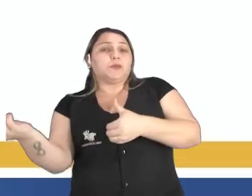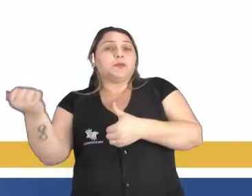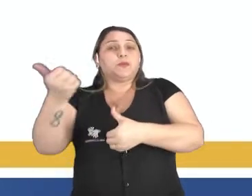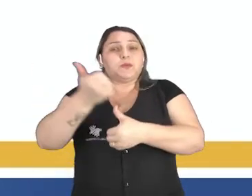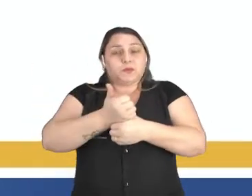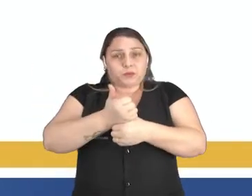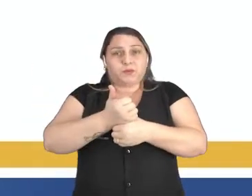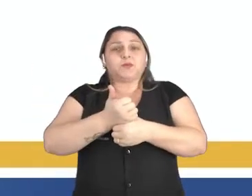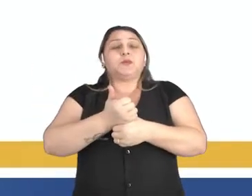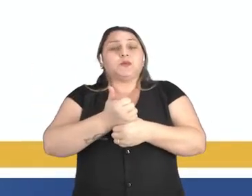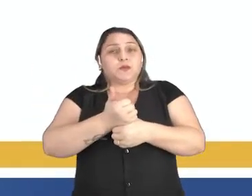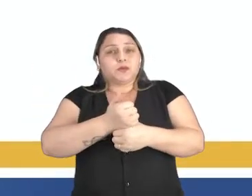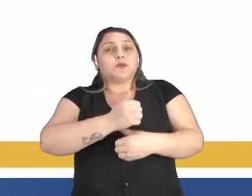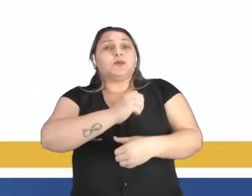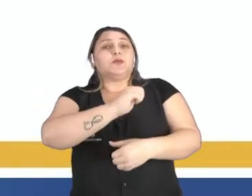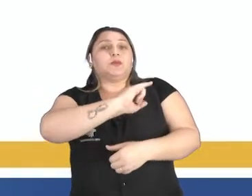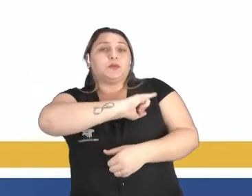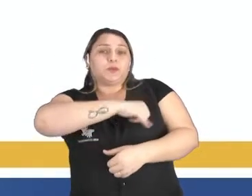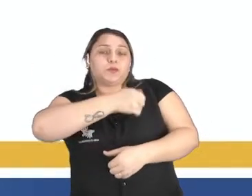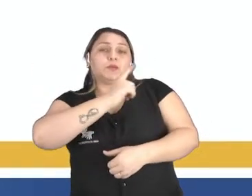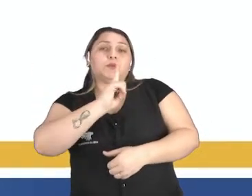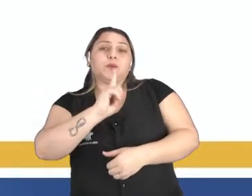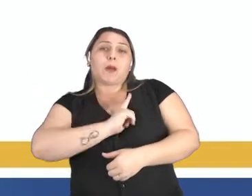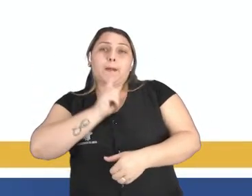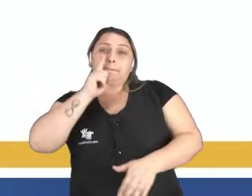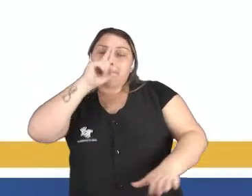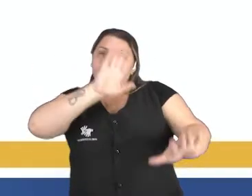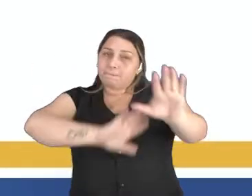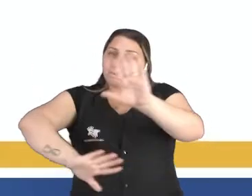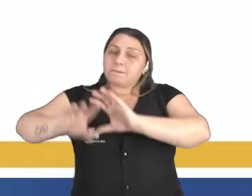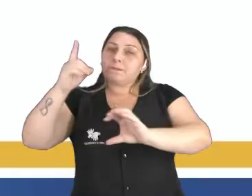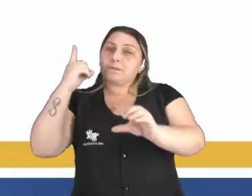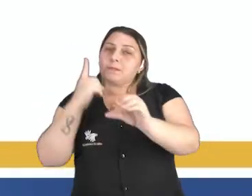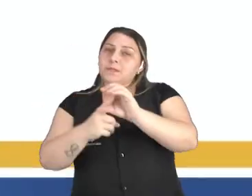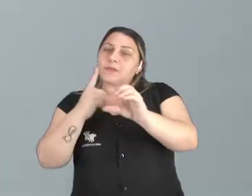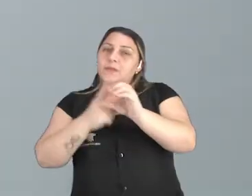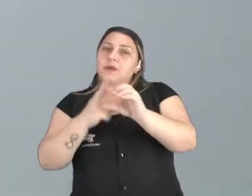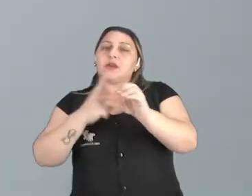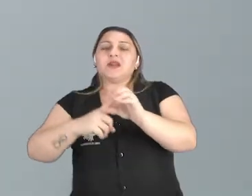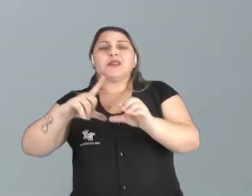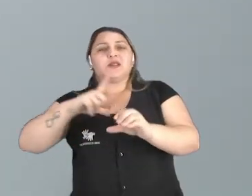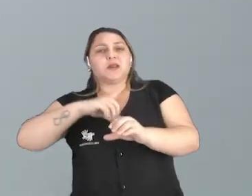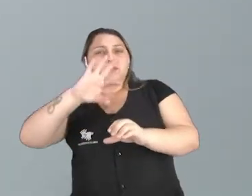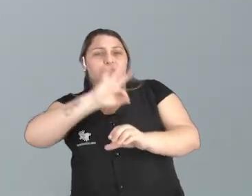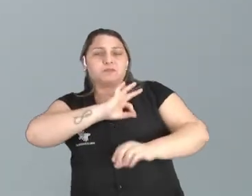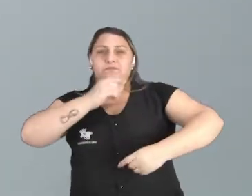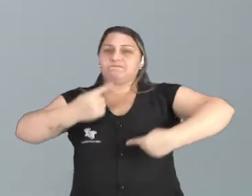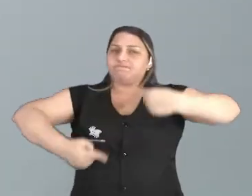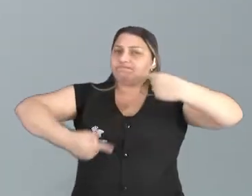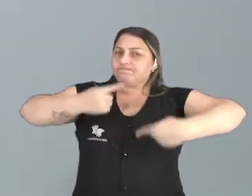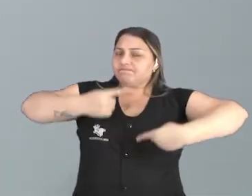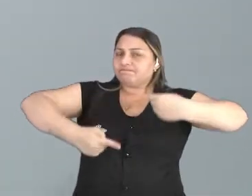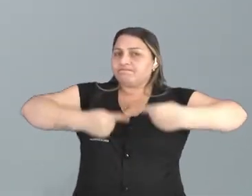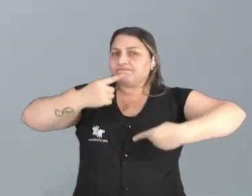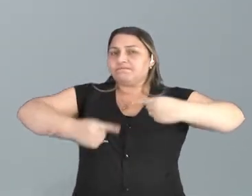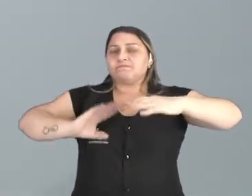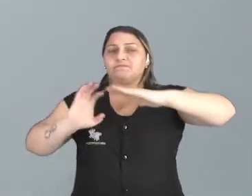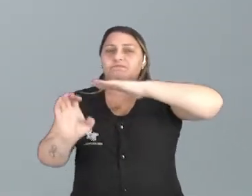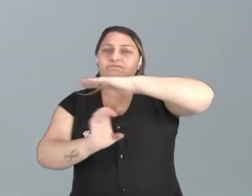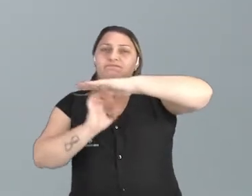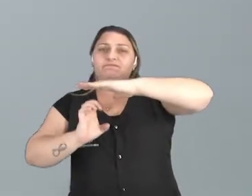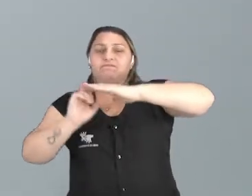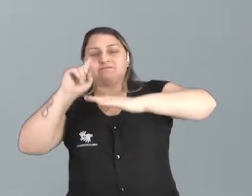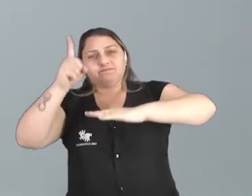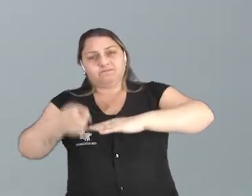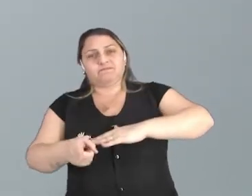argumento a acusação de que o Jango era um perigoso comunista e reunia aí, então, militares, políticos, né, empresários